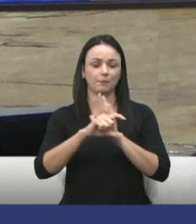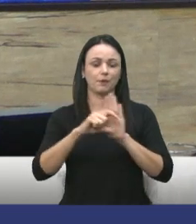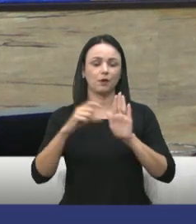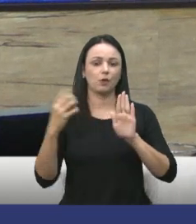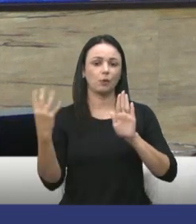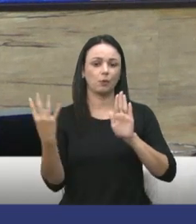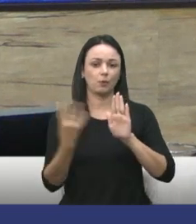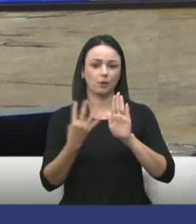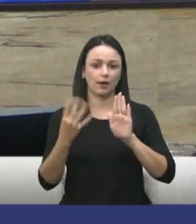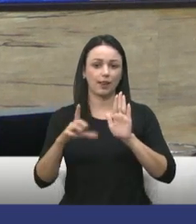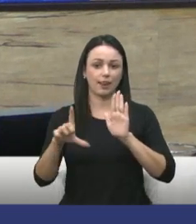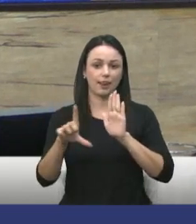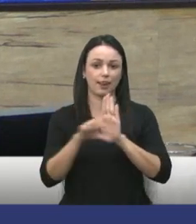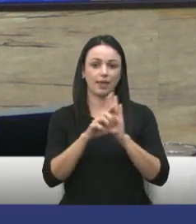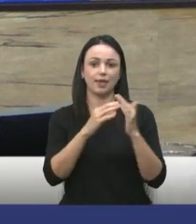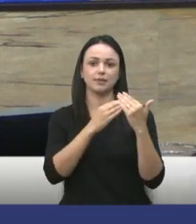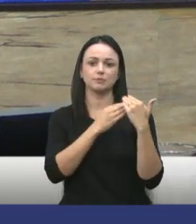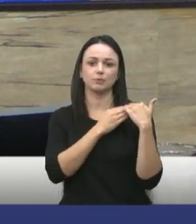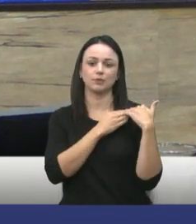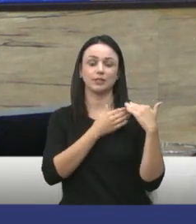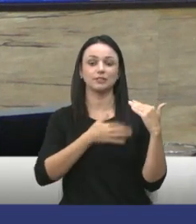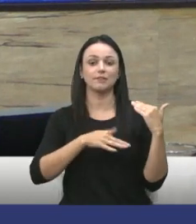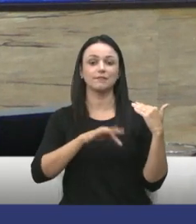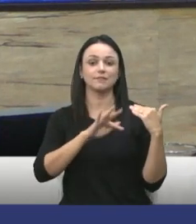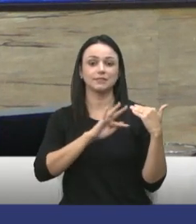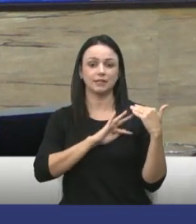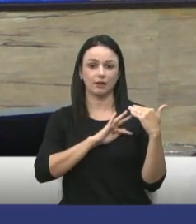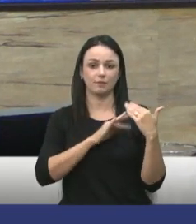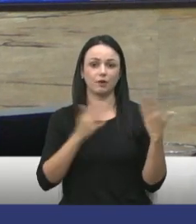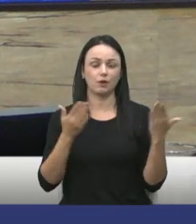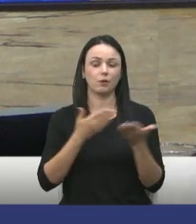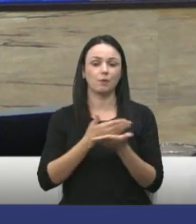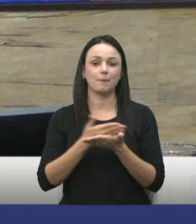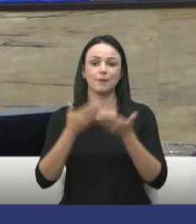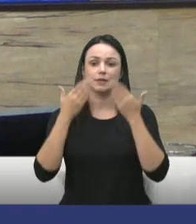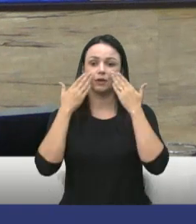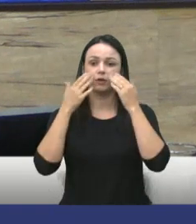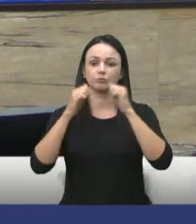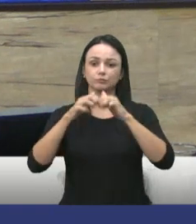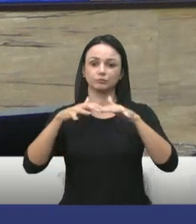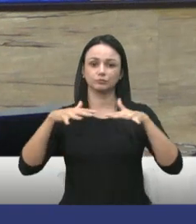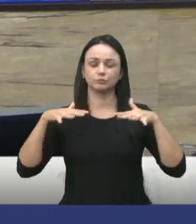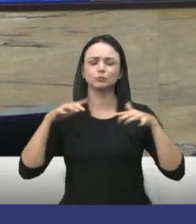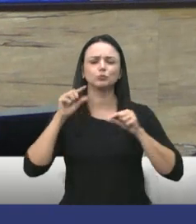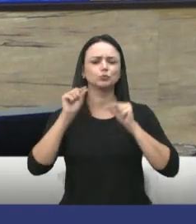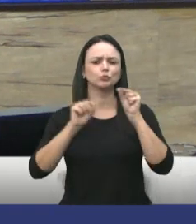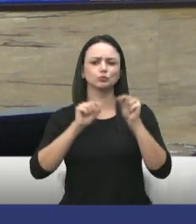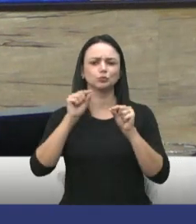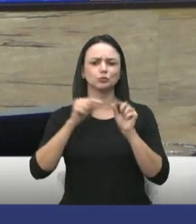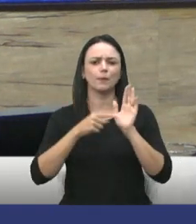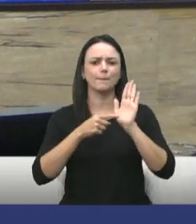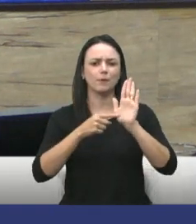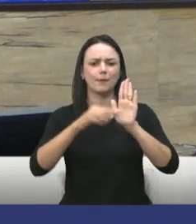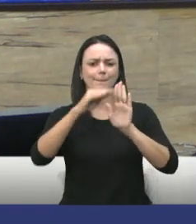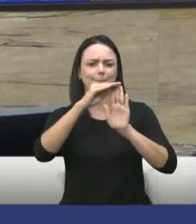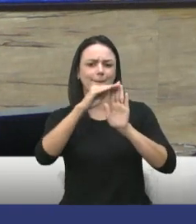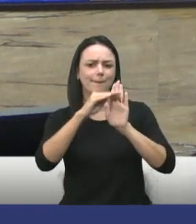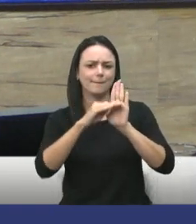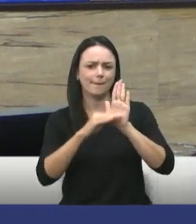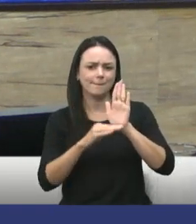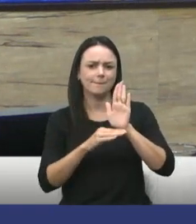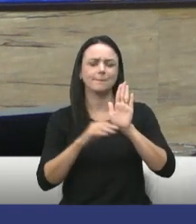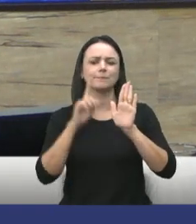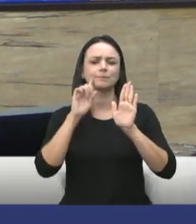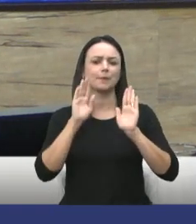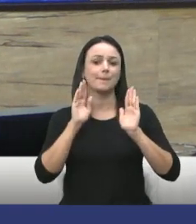Lei de Responsabilidade Fiscal, vamos dar início à audiência pública referente ao demonstrativo e avaliação do cumprimento das